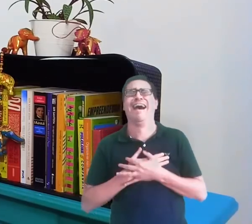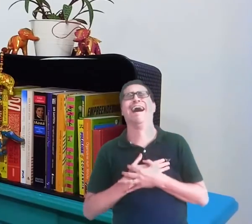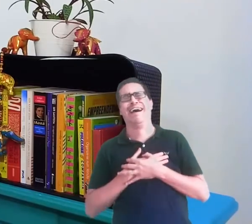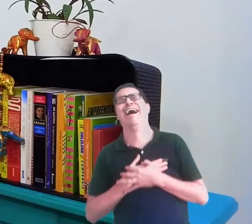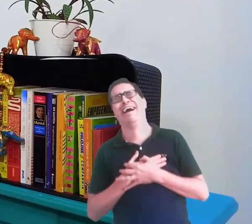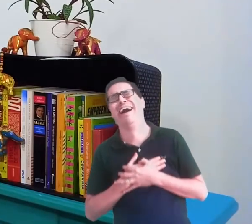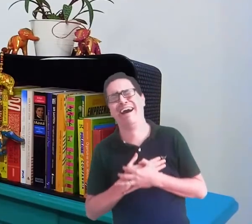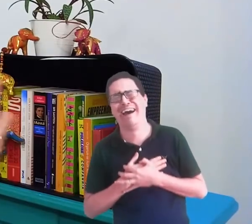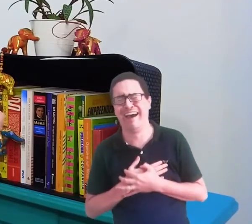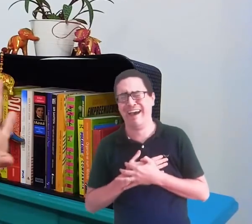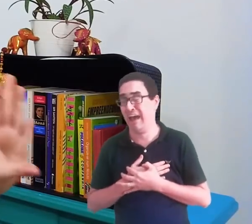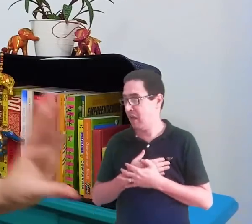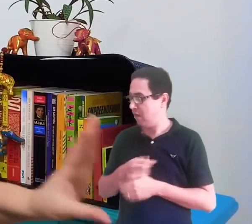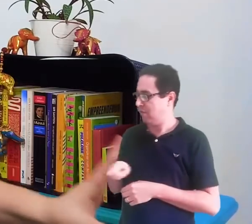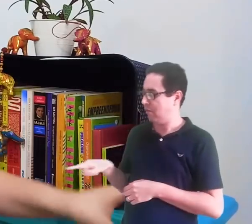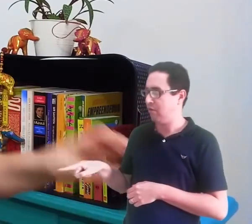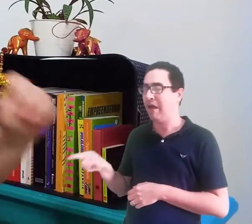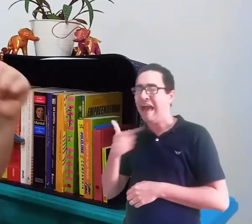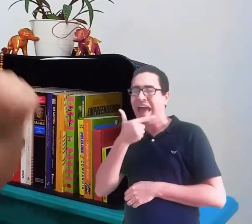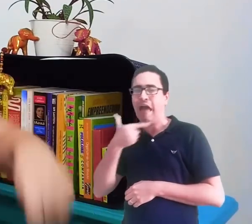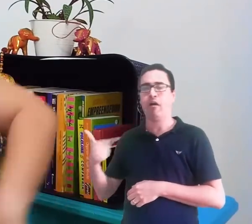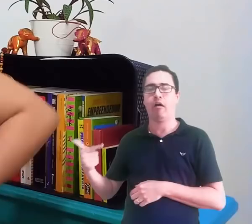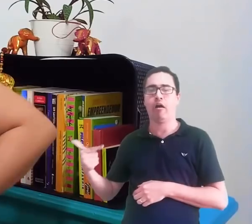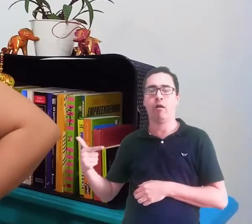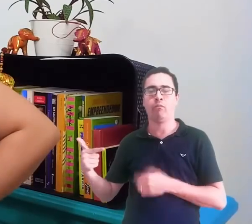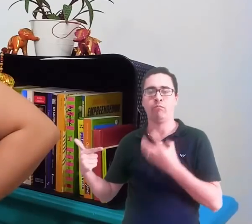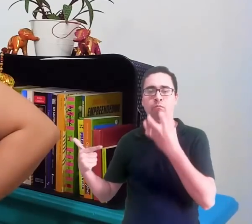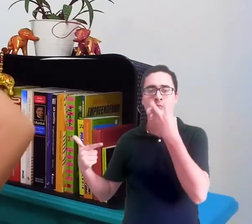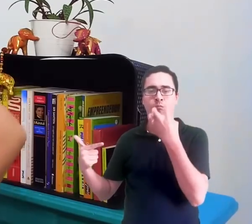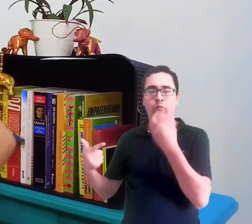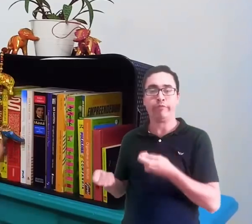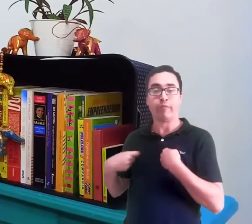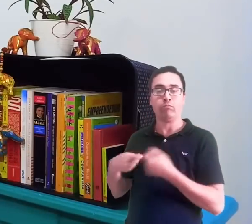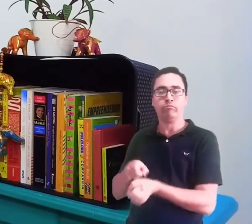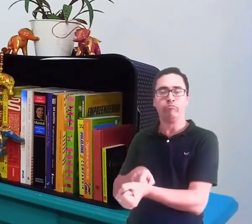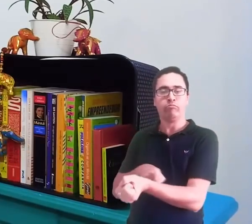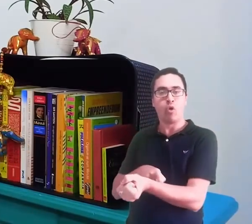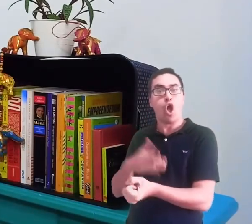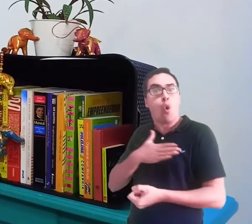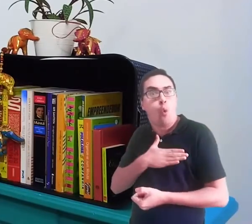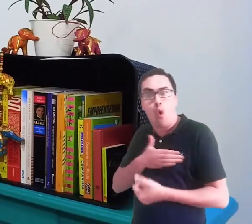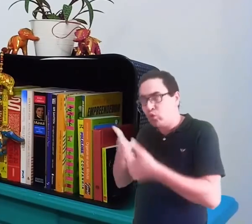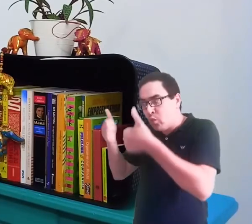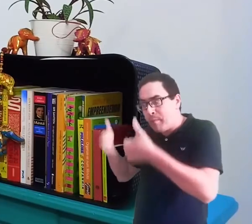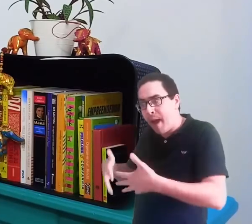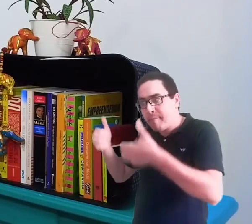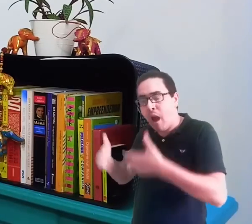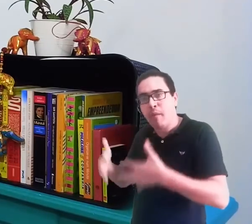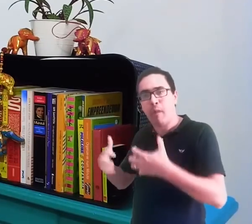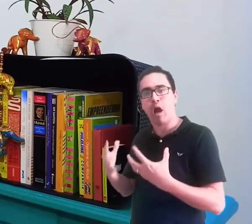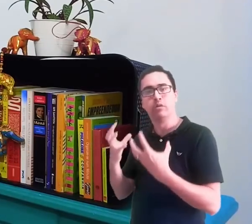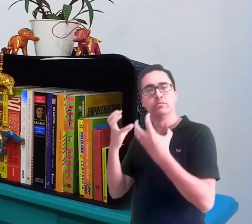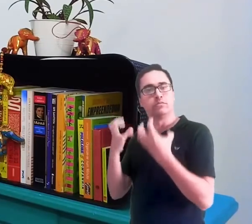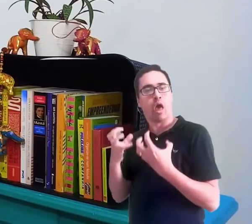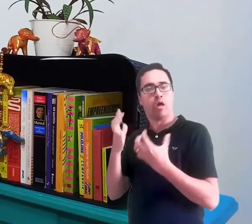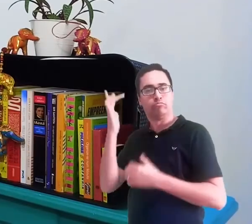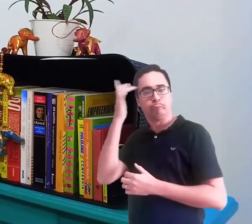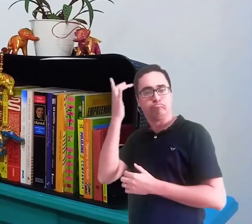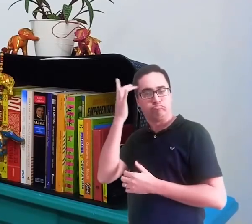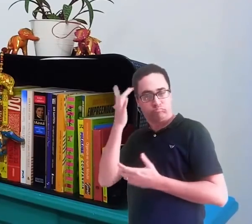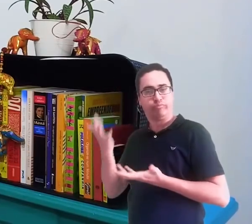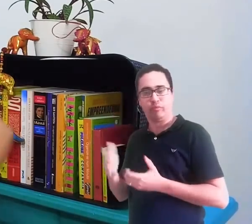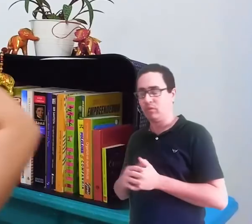Príncipe soltou uma bela risada que me deixou muito irritado. Gosto que as pessoas levem meus problemas a sério. E depois